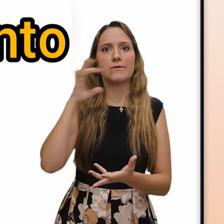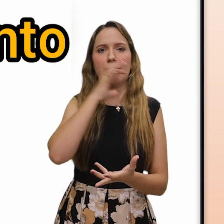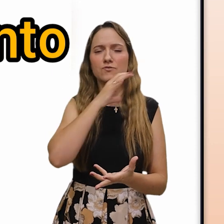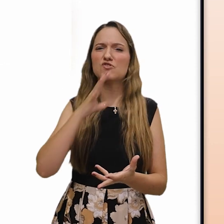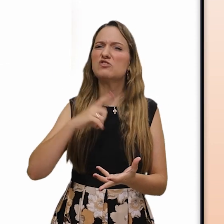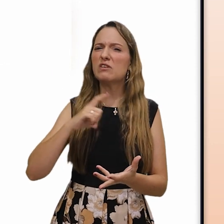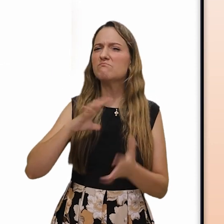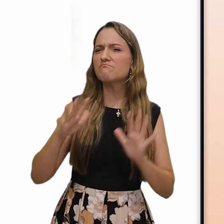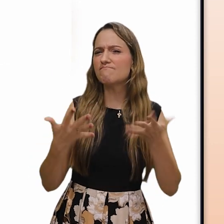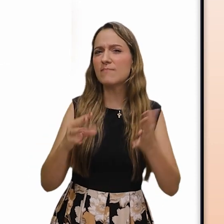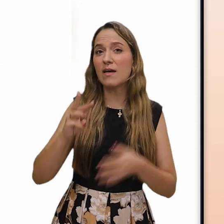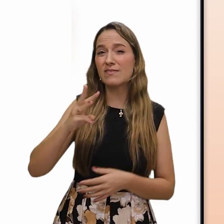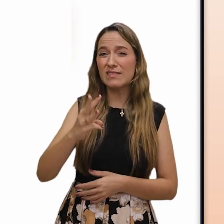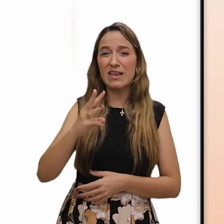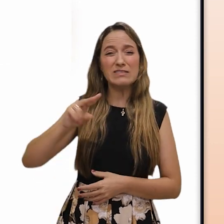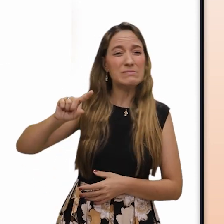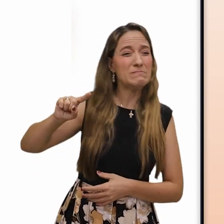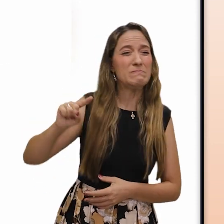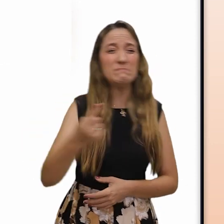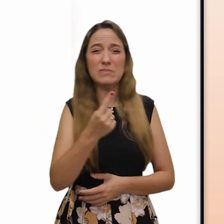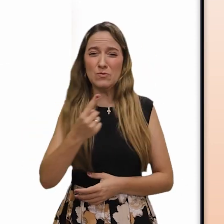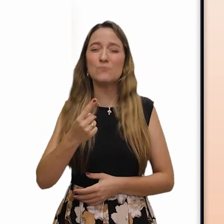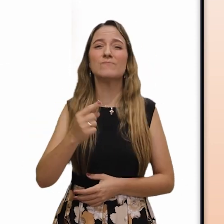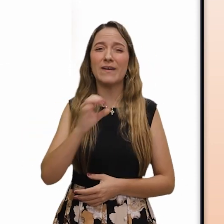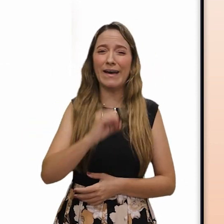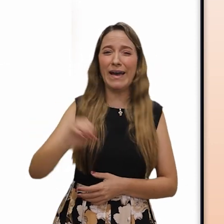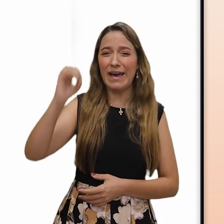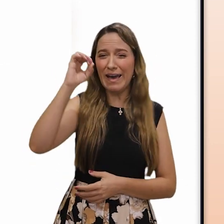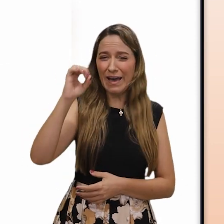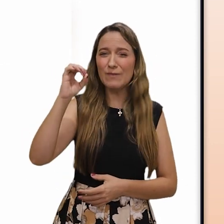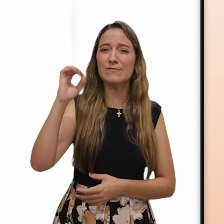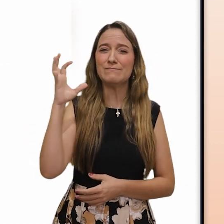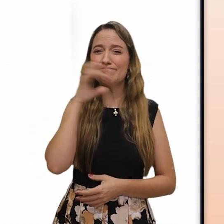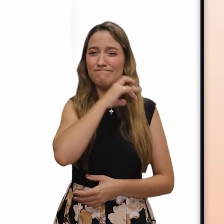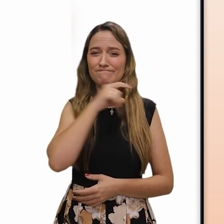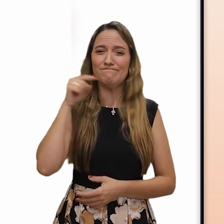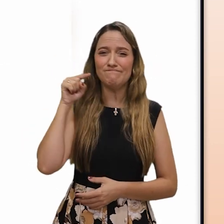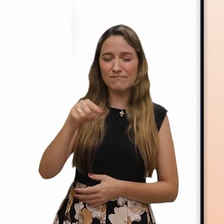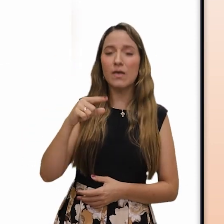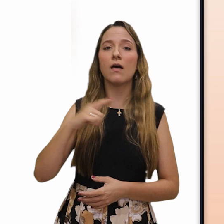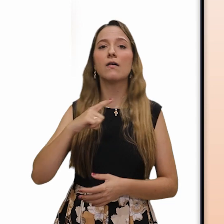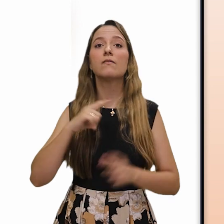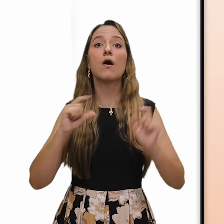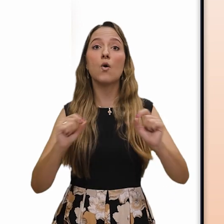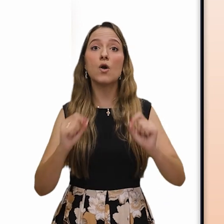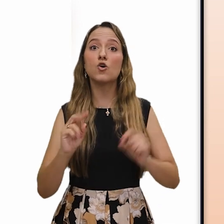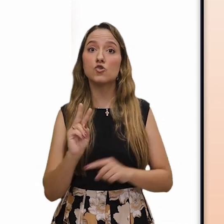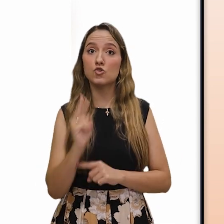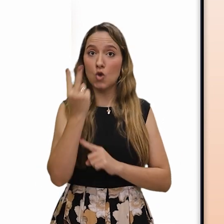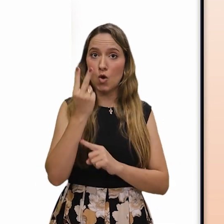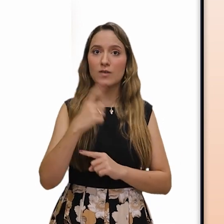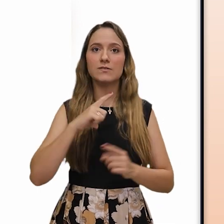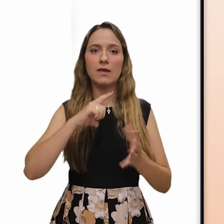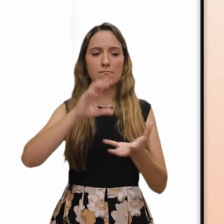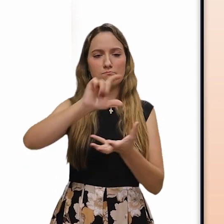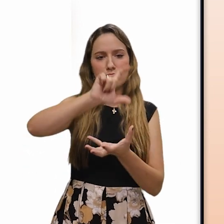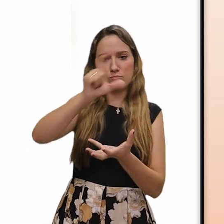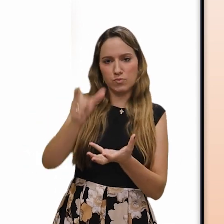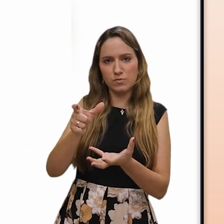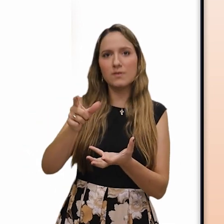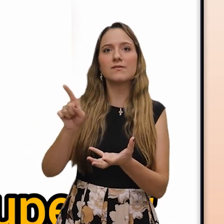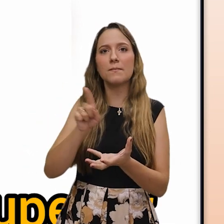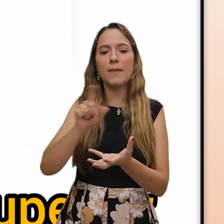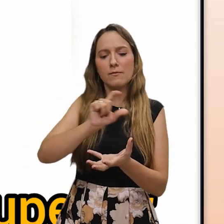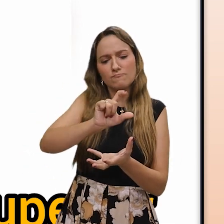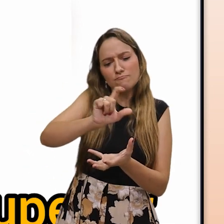mais quente, atingindo aproximadamente 3 mil graus Celsius, e apresenta duas